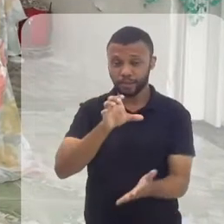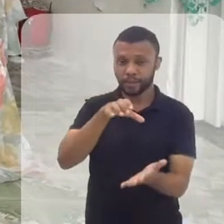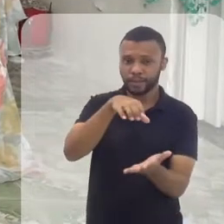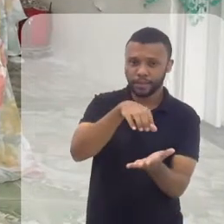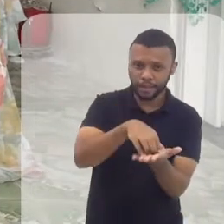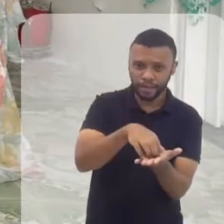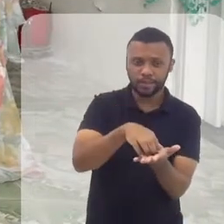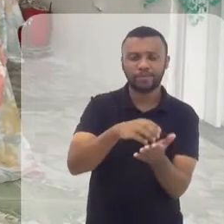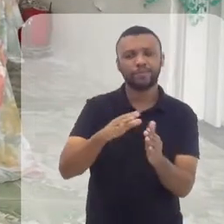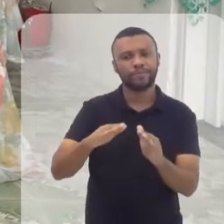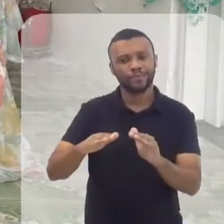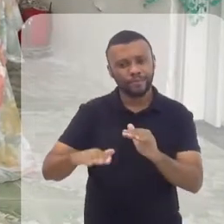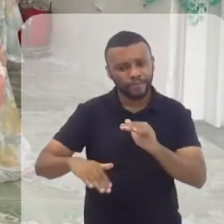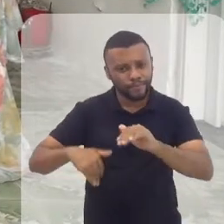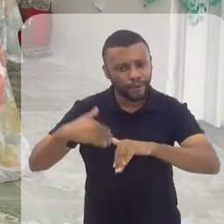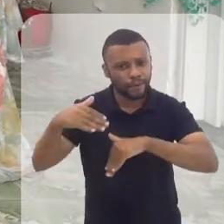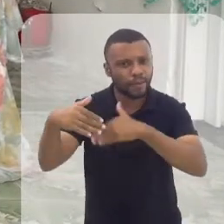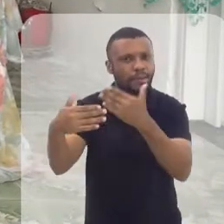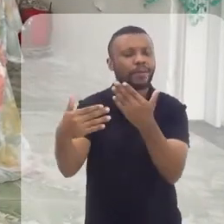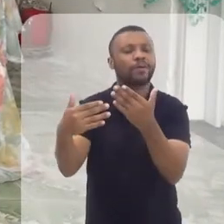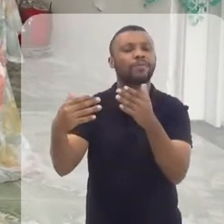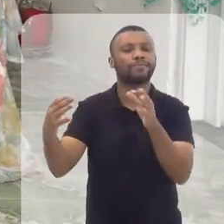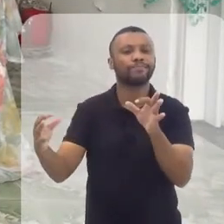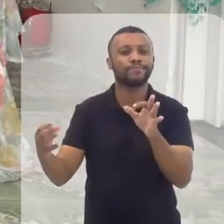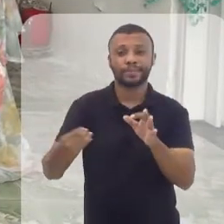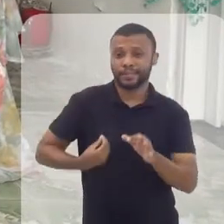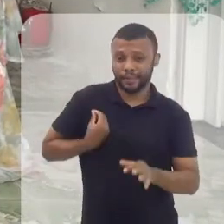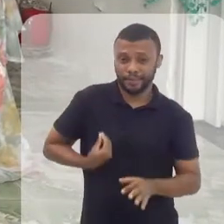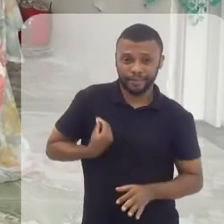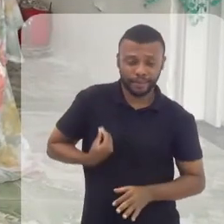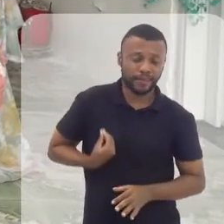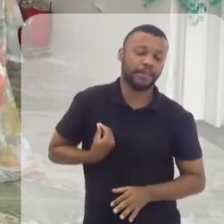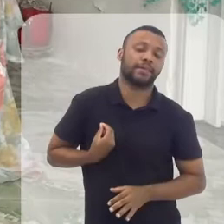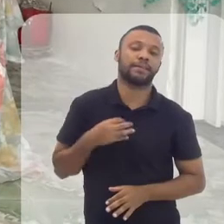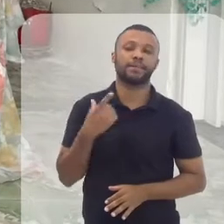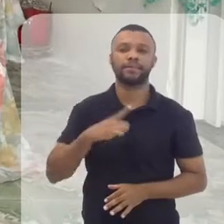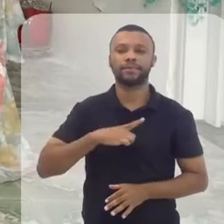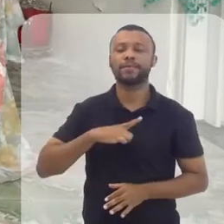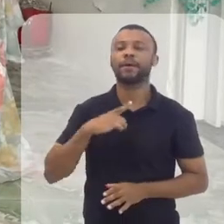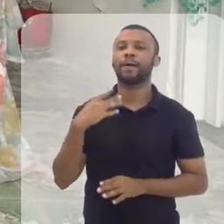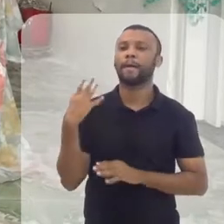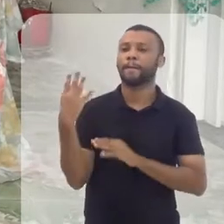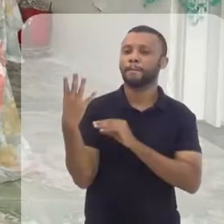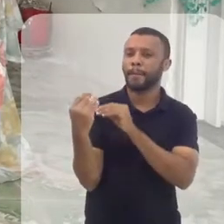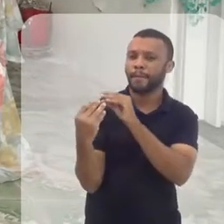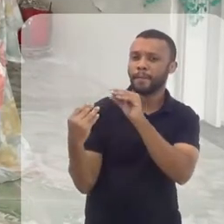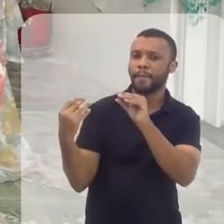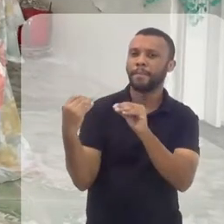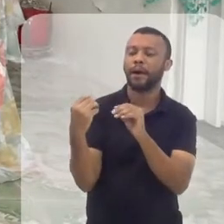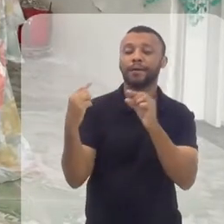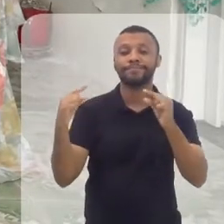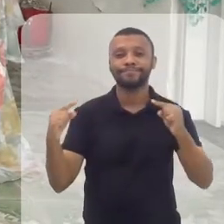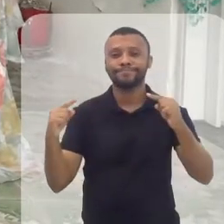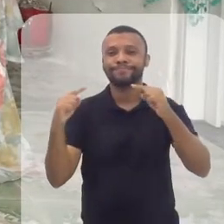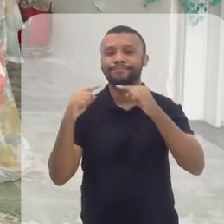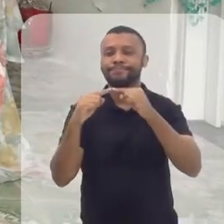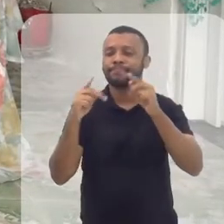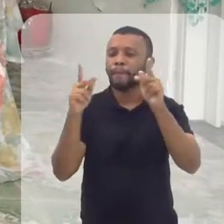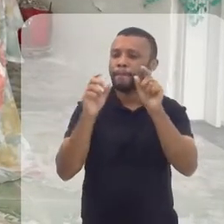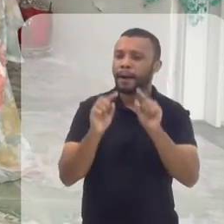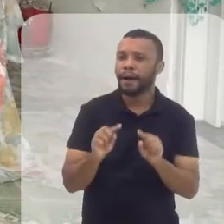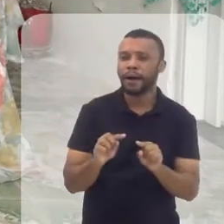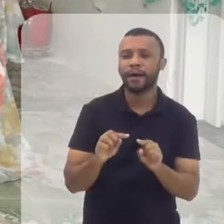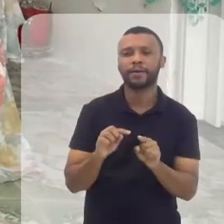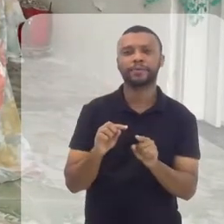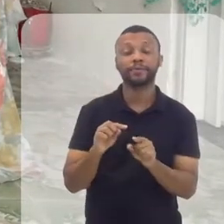da Vida. Tá? Então, dava um upgrade ao tarô cigano, tá? Com tom de voz, com palavras de harmonia, com